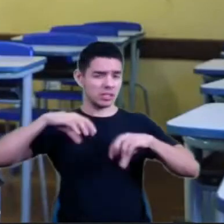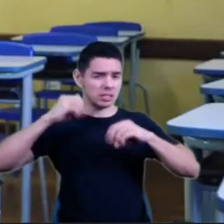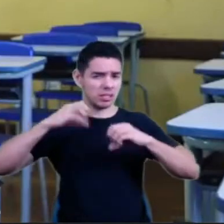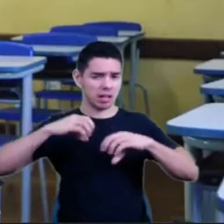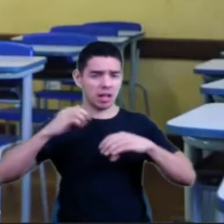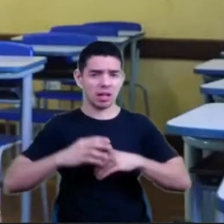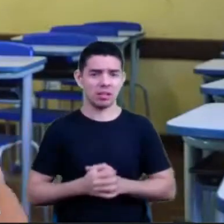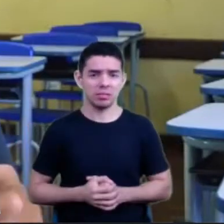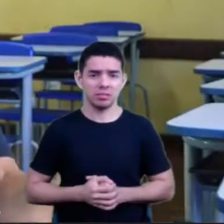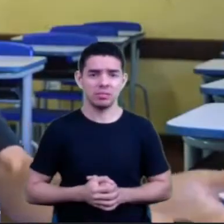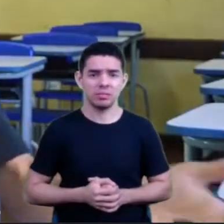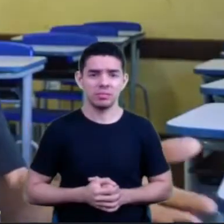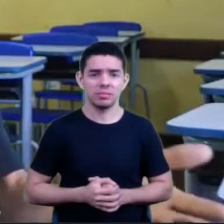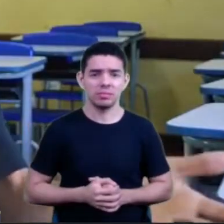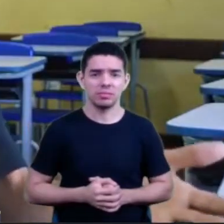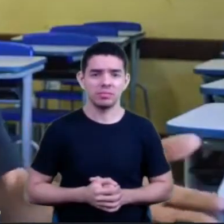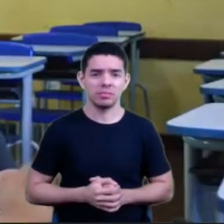ensinado, né?